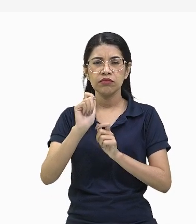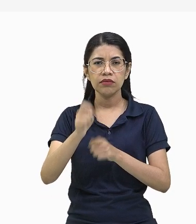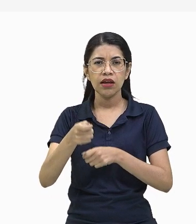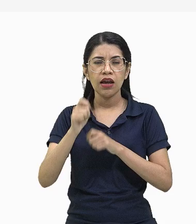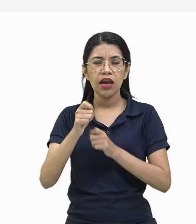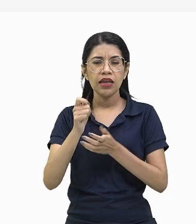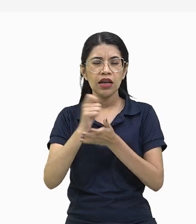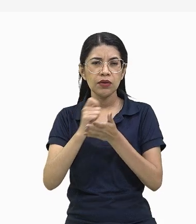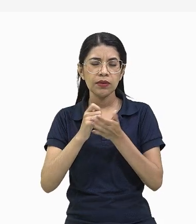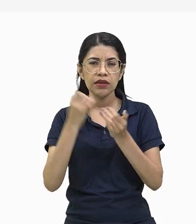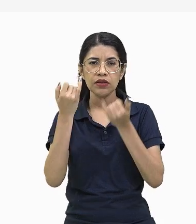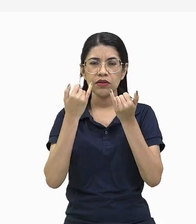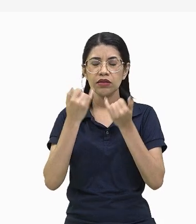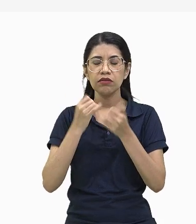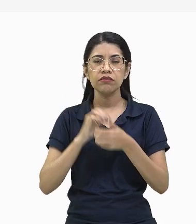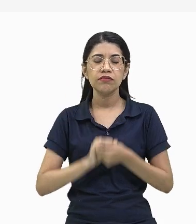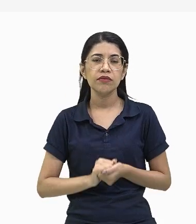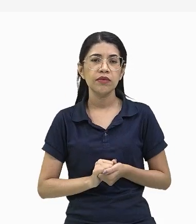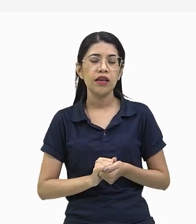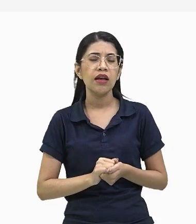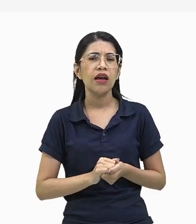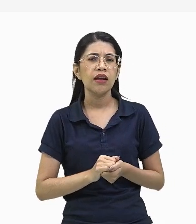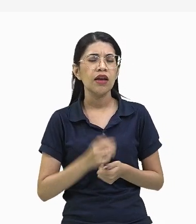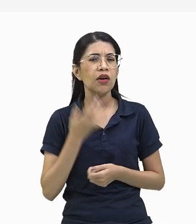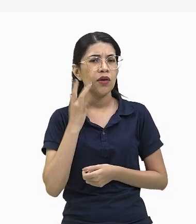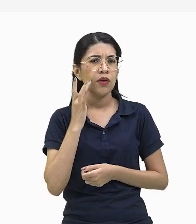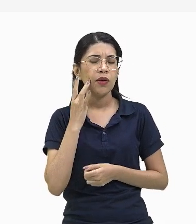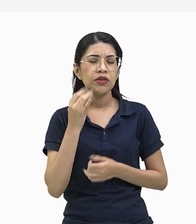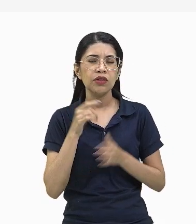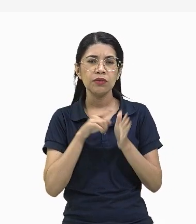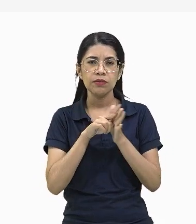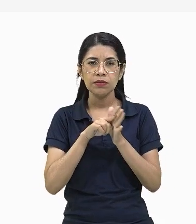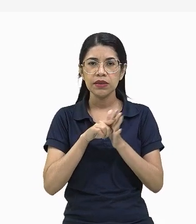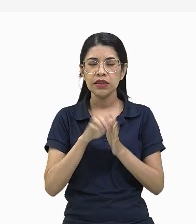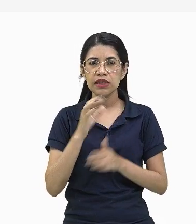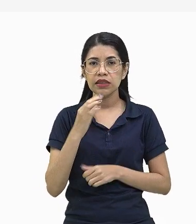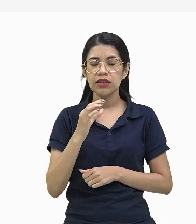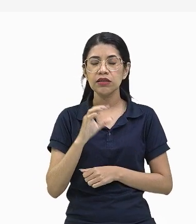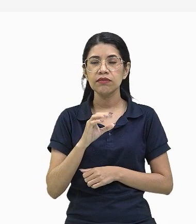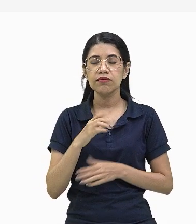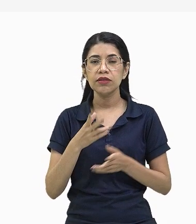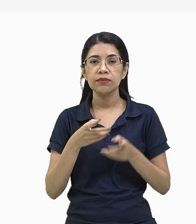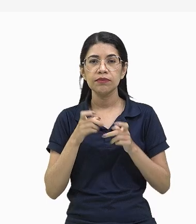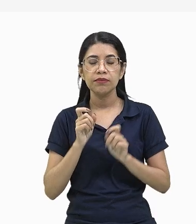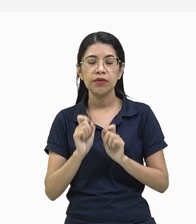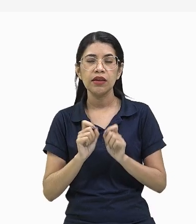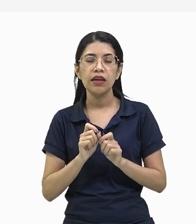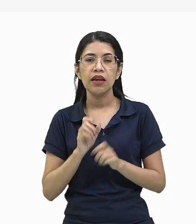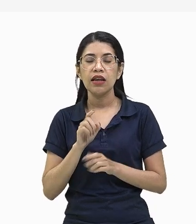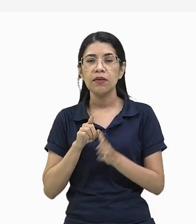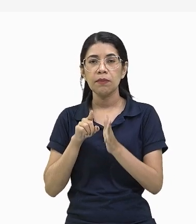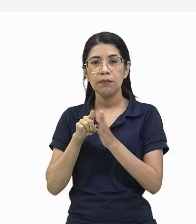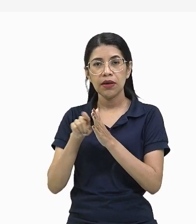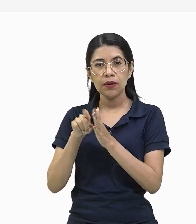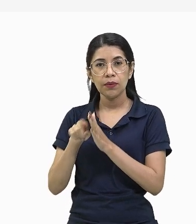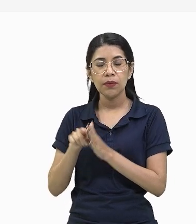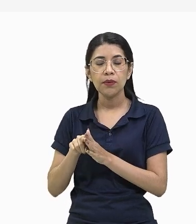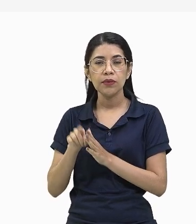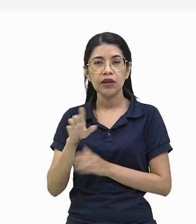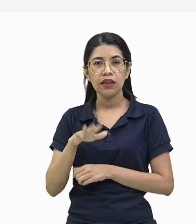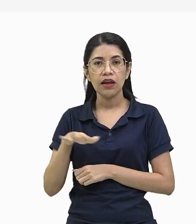ela diz, isso parece uma pesquisa científica. Então, observe aí, né? Quando ele vai perguntar para os pesquisadores, é